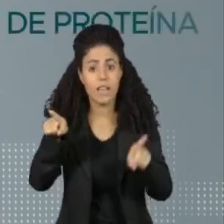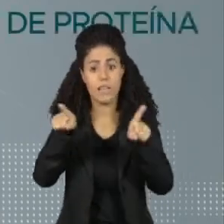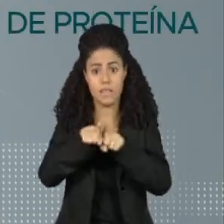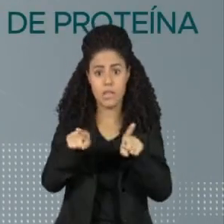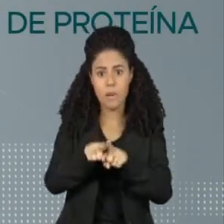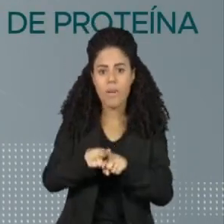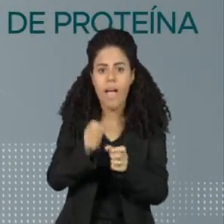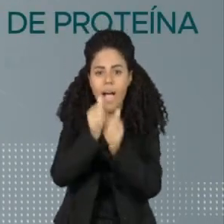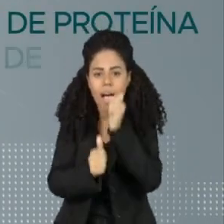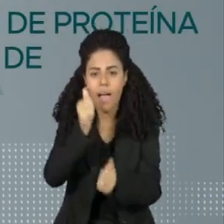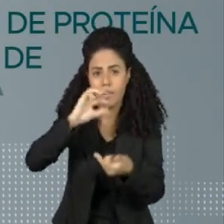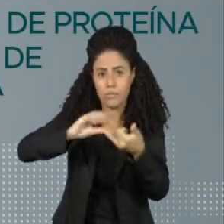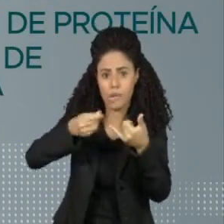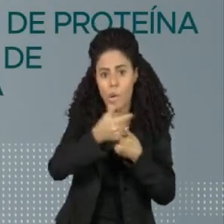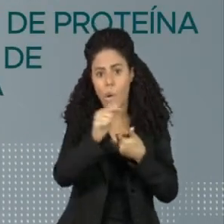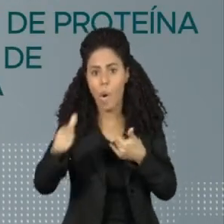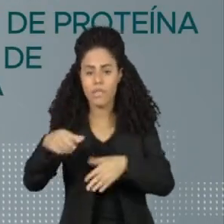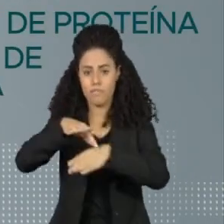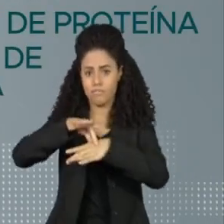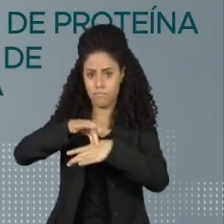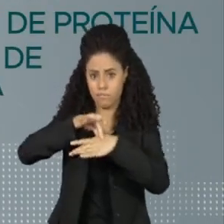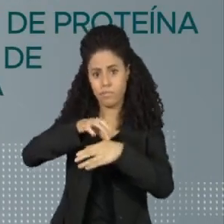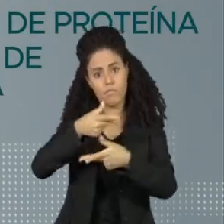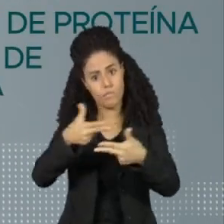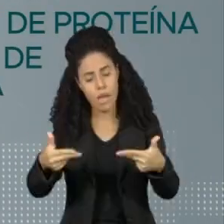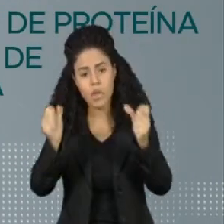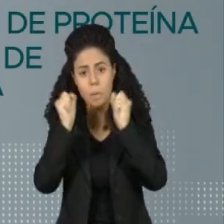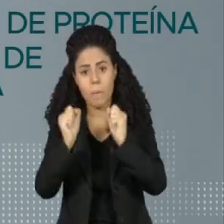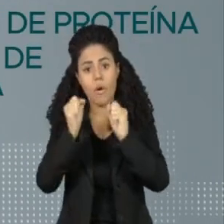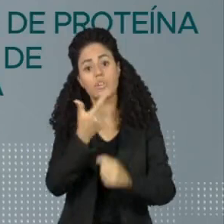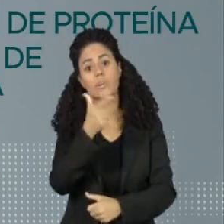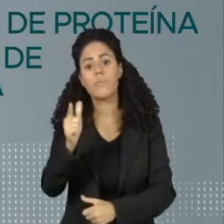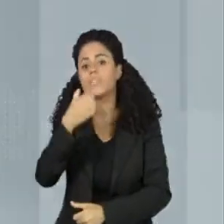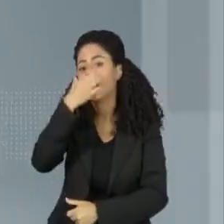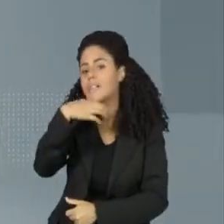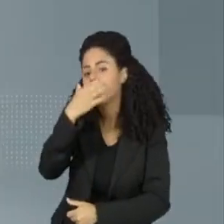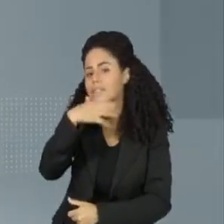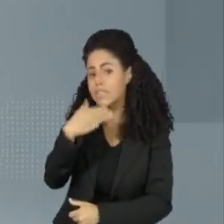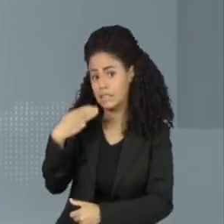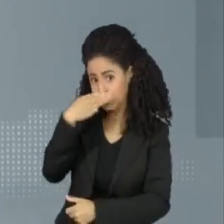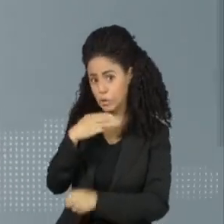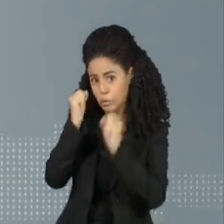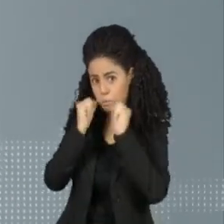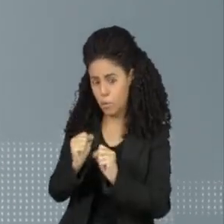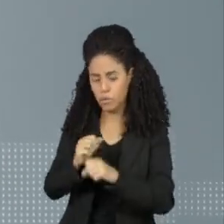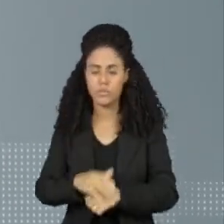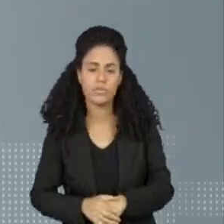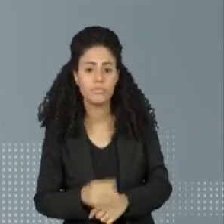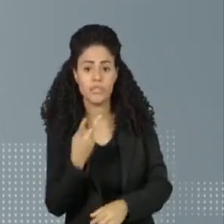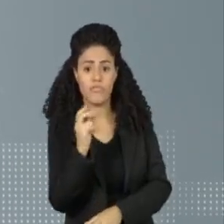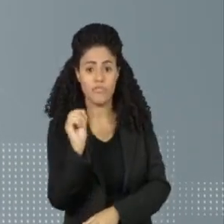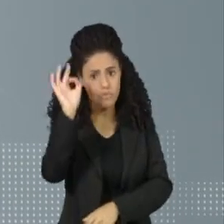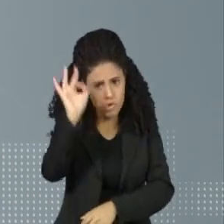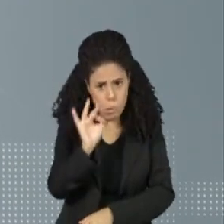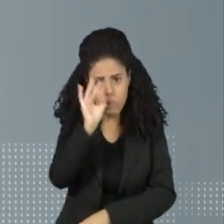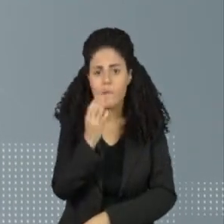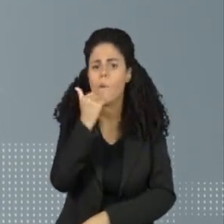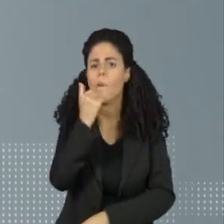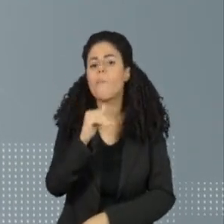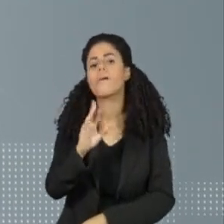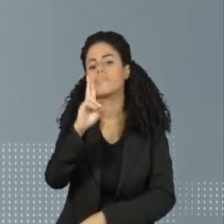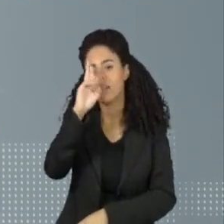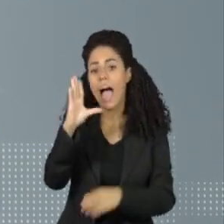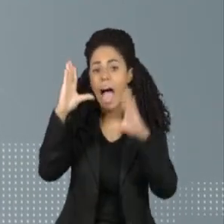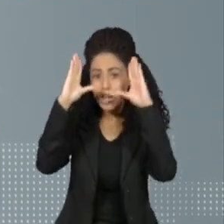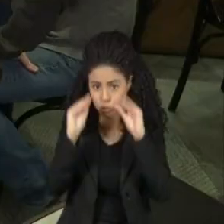feijão e o restante com uma fonte de proteína, mais uma fruta de sobremesa. E apenas 20% no jantar, com